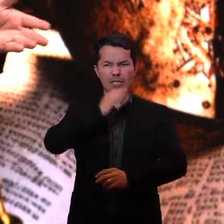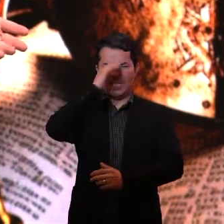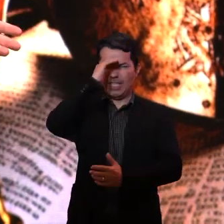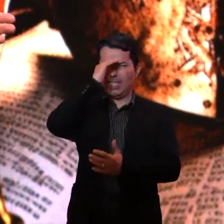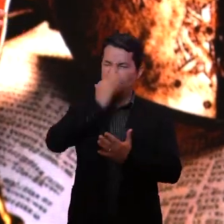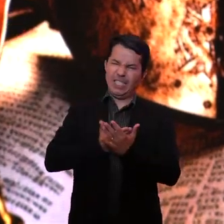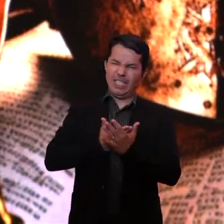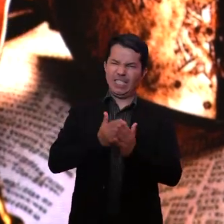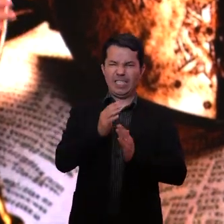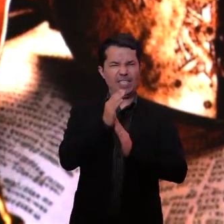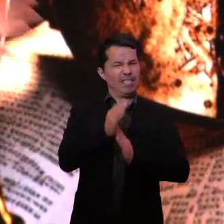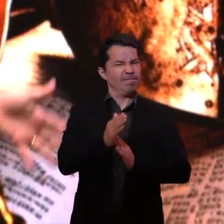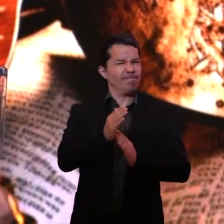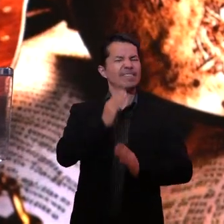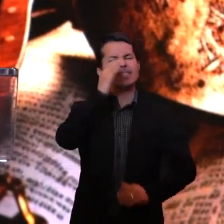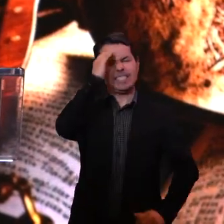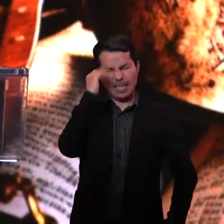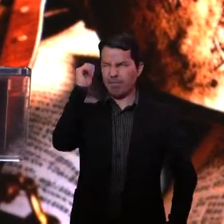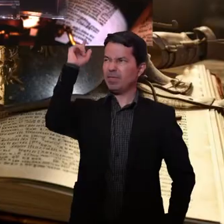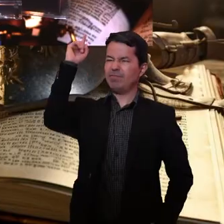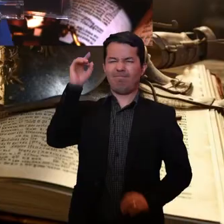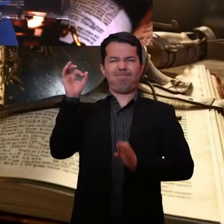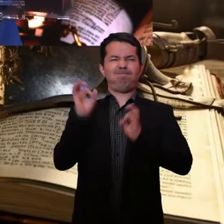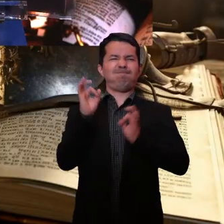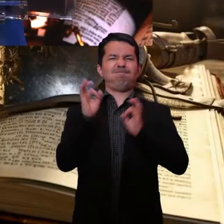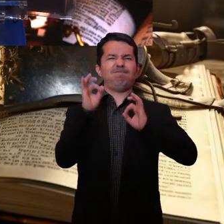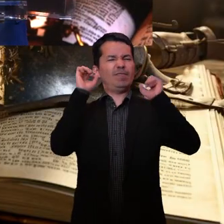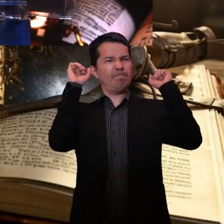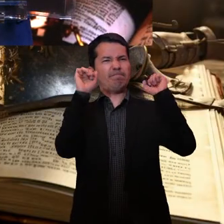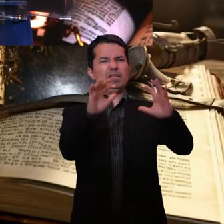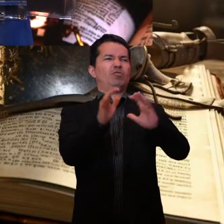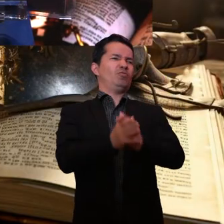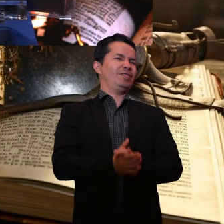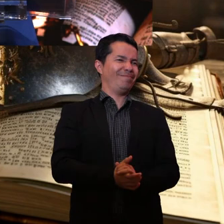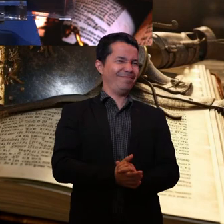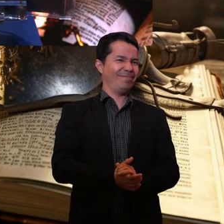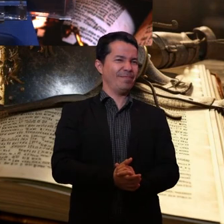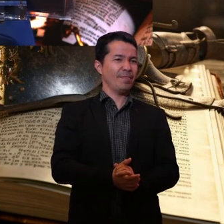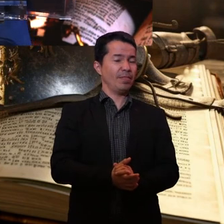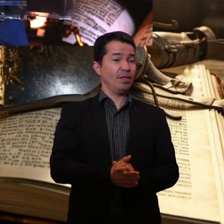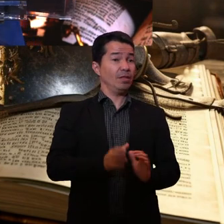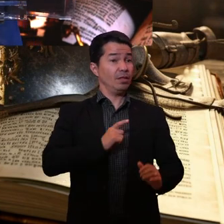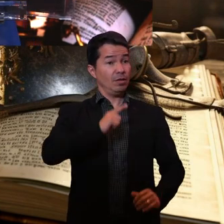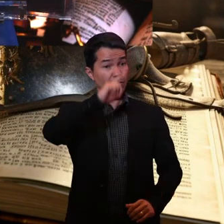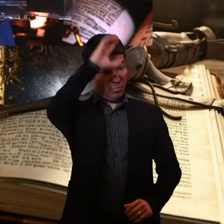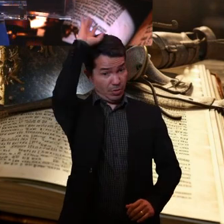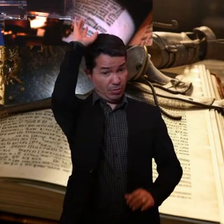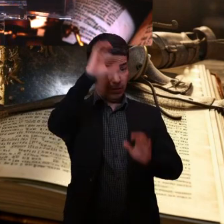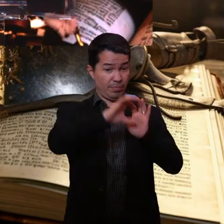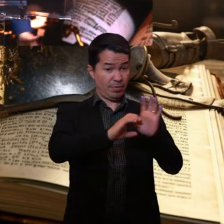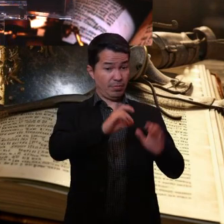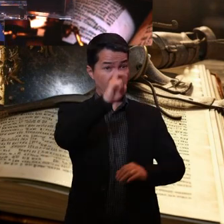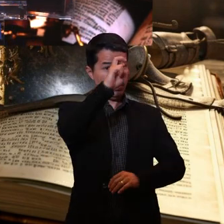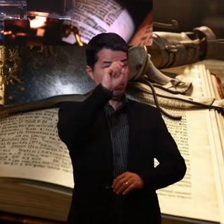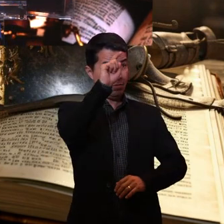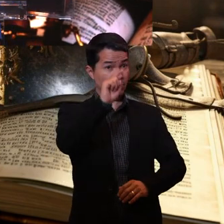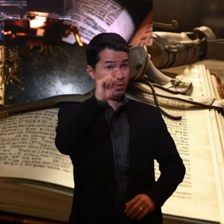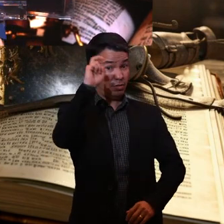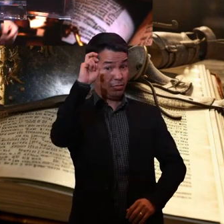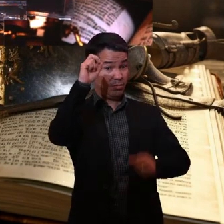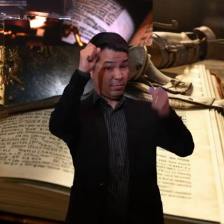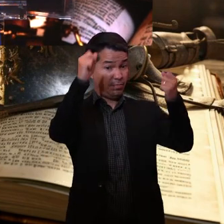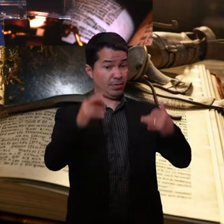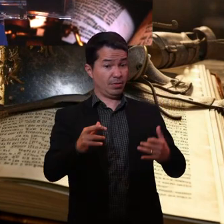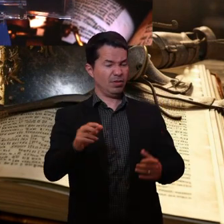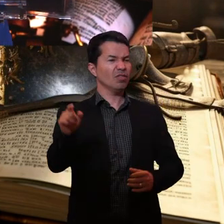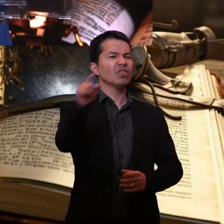Romanos 5, versículo 5 diz: ora, a esperança não decepciona, porque o amor de Deus é derramado em